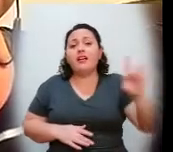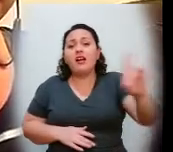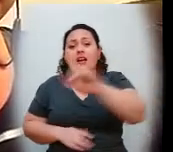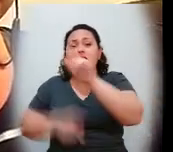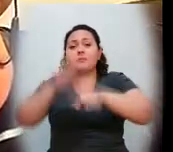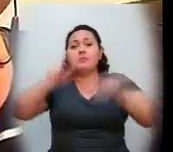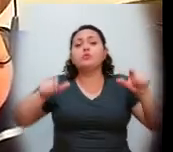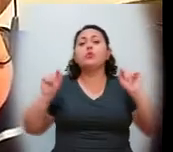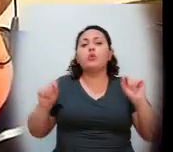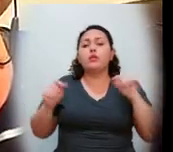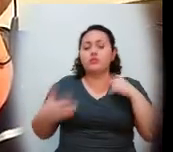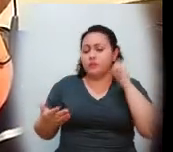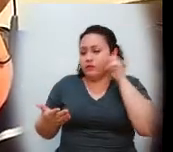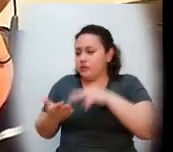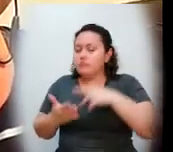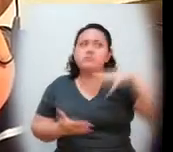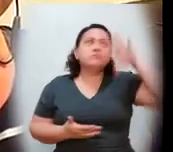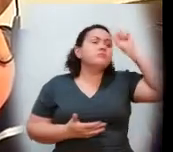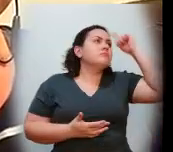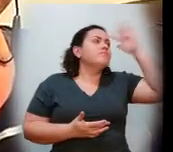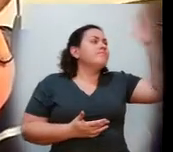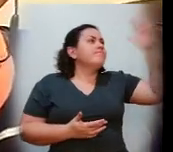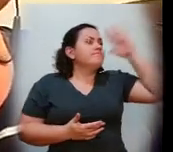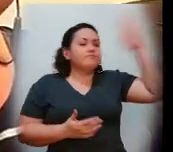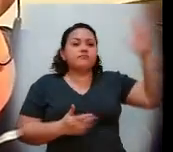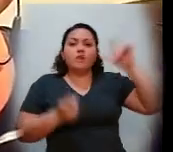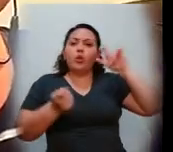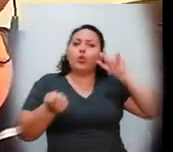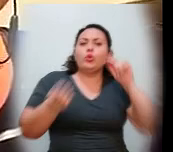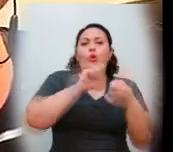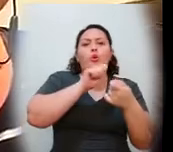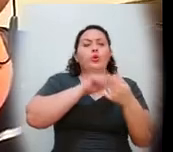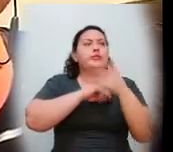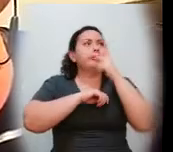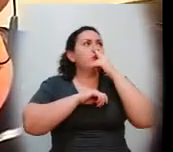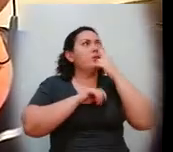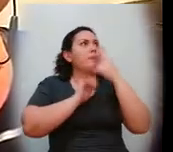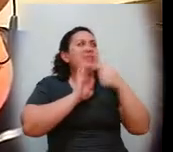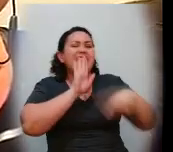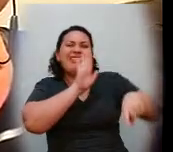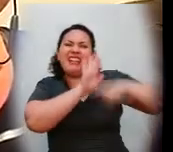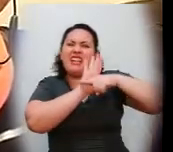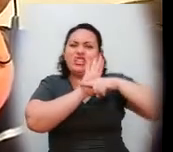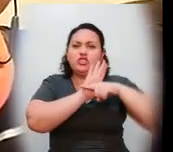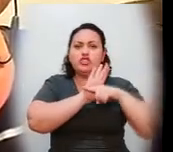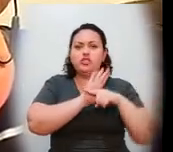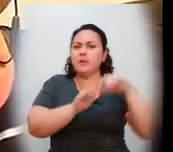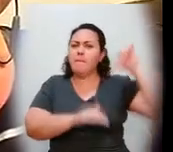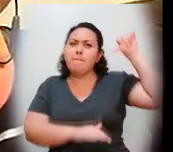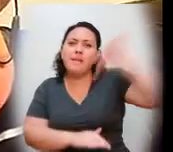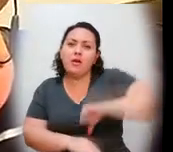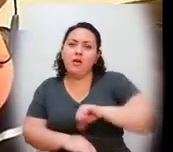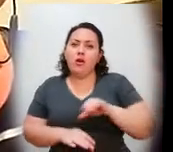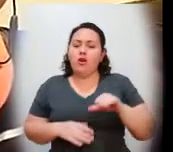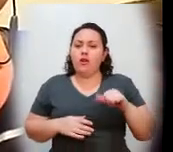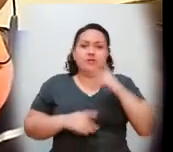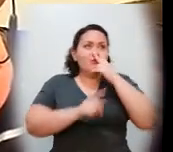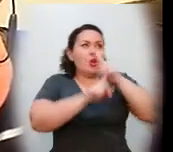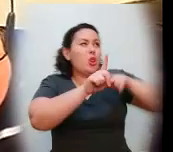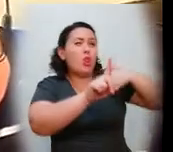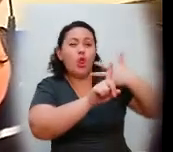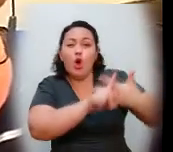acabar hipergeneralizando eles ou né, transformando eles muitas vezes em pior do que eles são